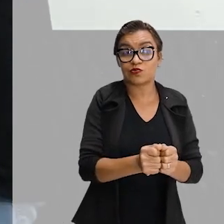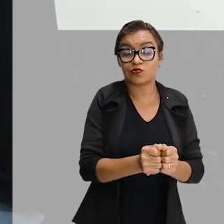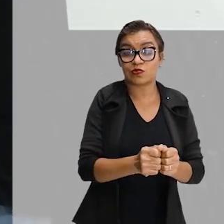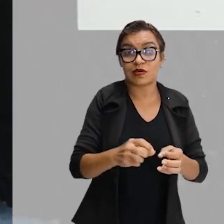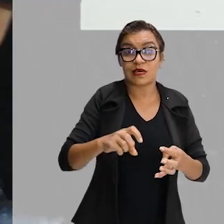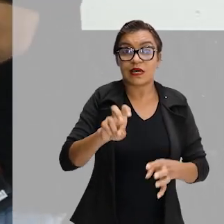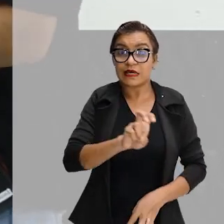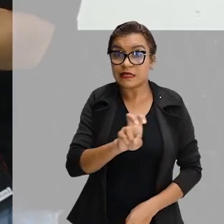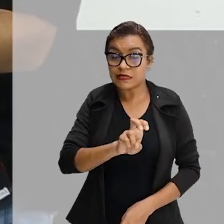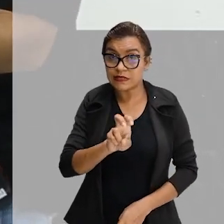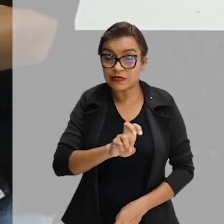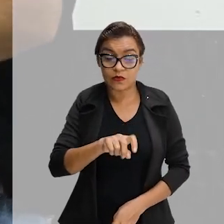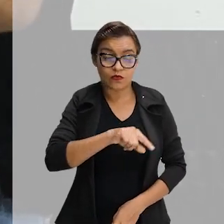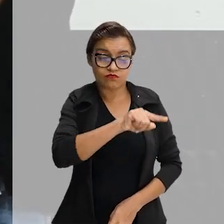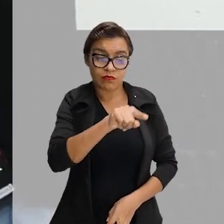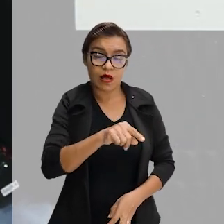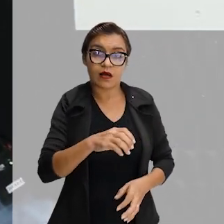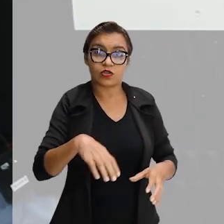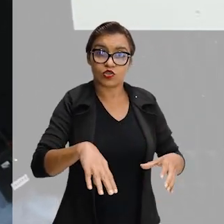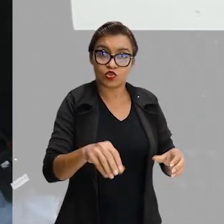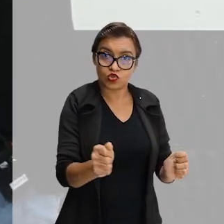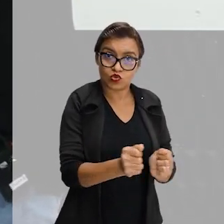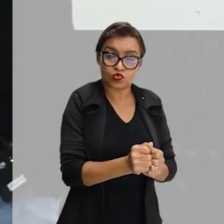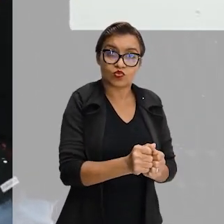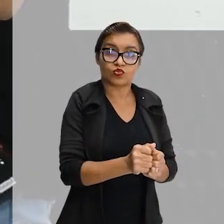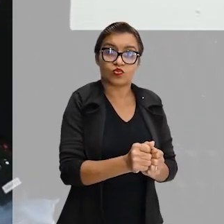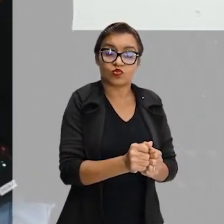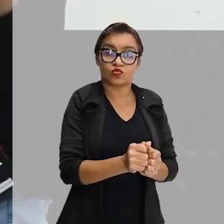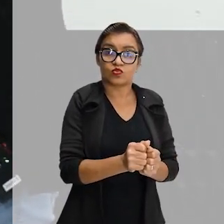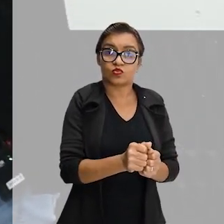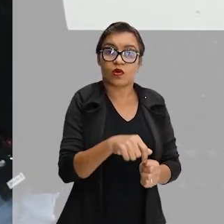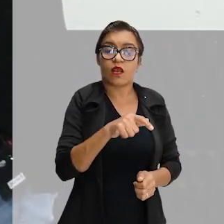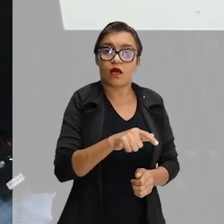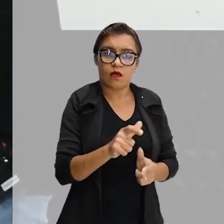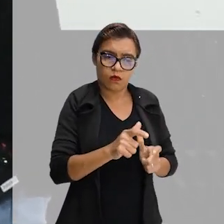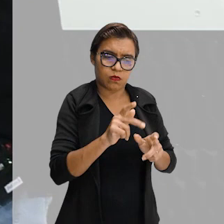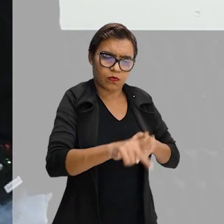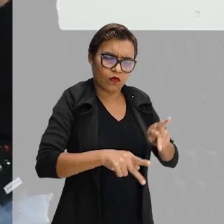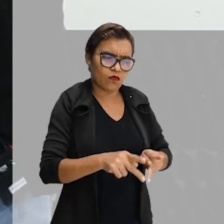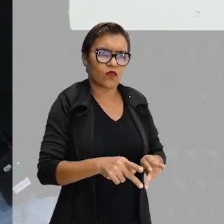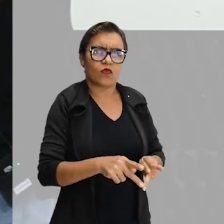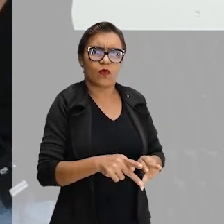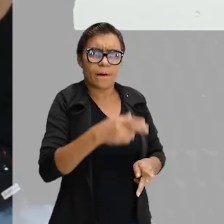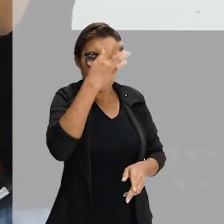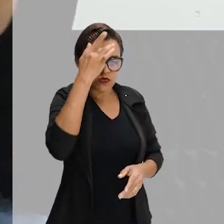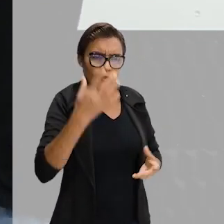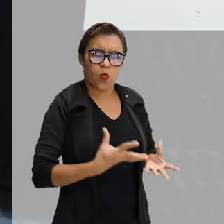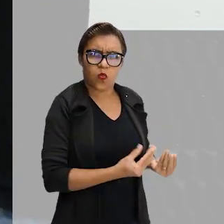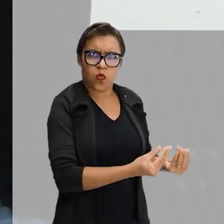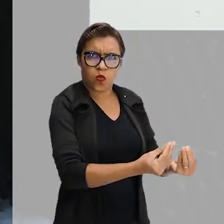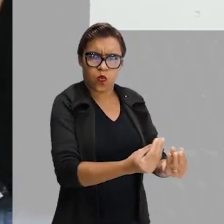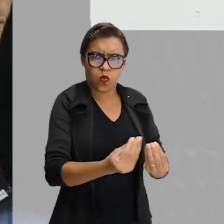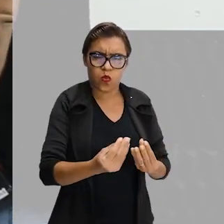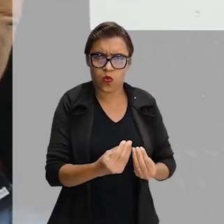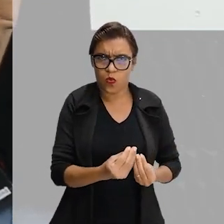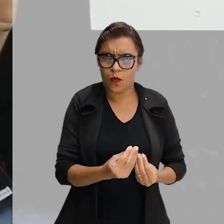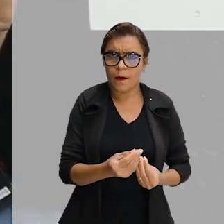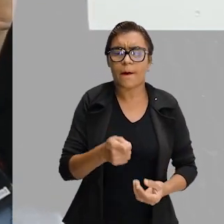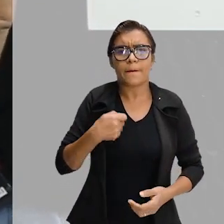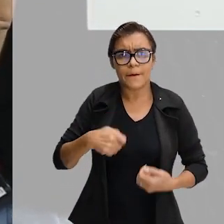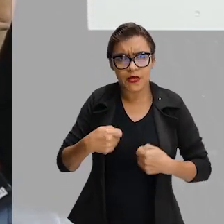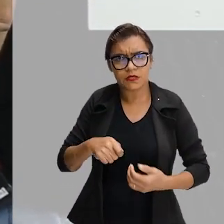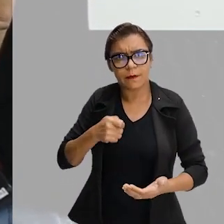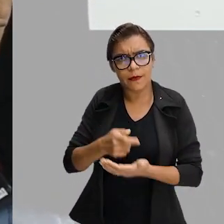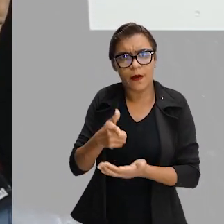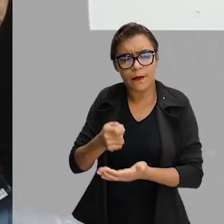nações com grande mercado consumidor, é uma população numerosa, mas que tem necessidades, portanto precisa consumir, e que